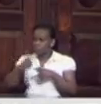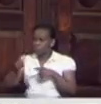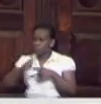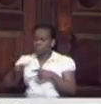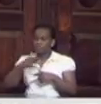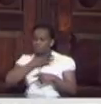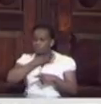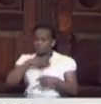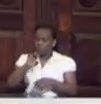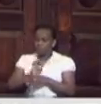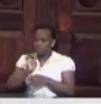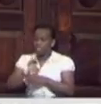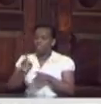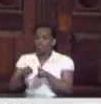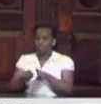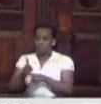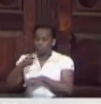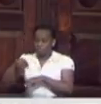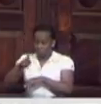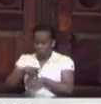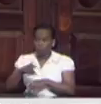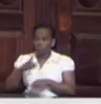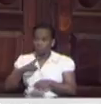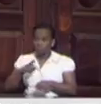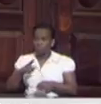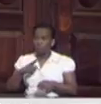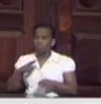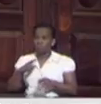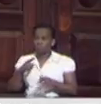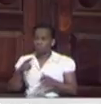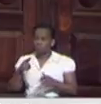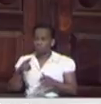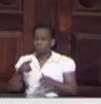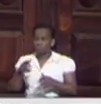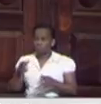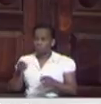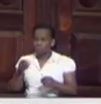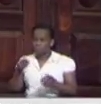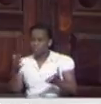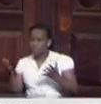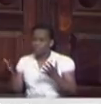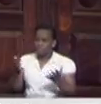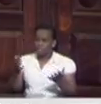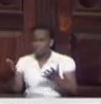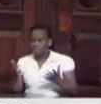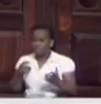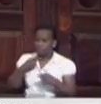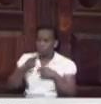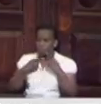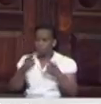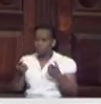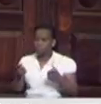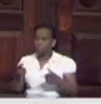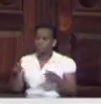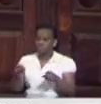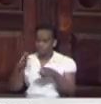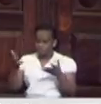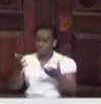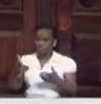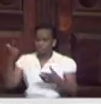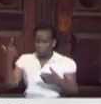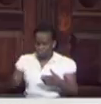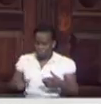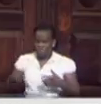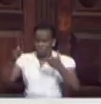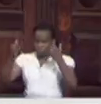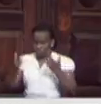só no Estado, mas no país, vem colocando muitas incertezas. Então aqui quero de novo